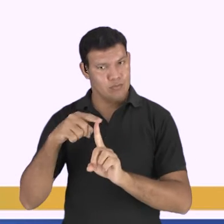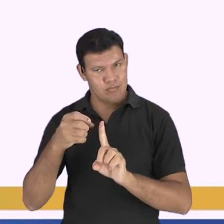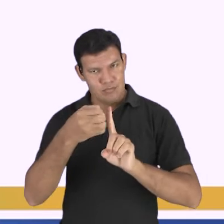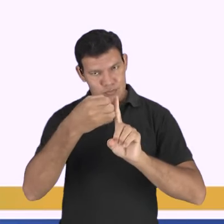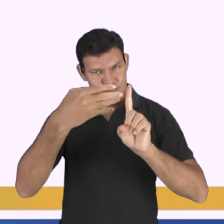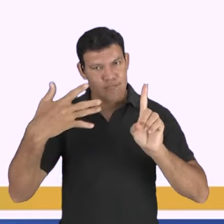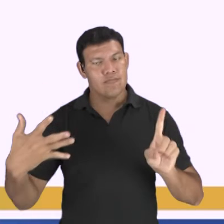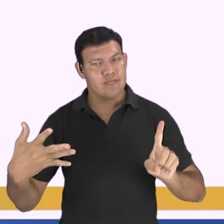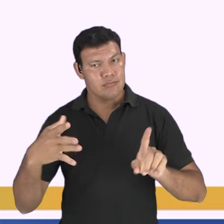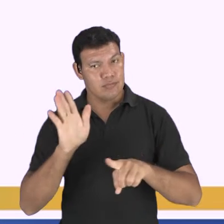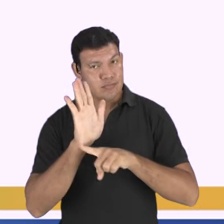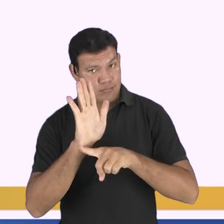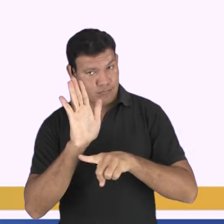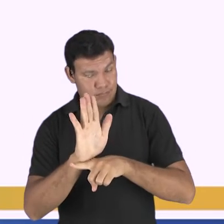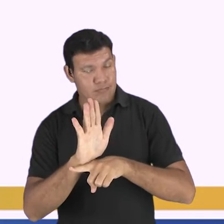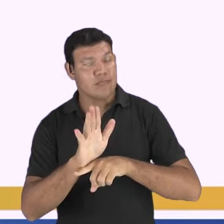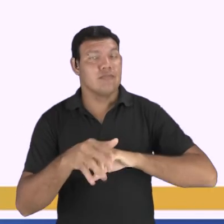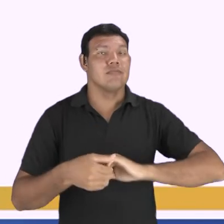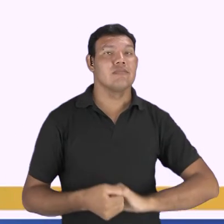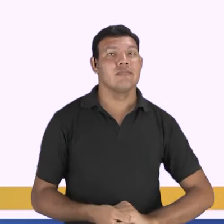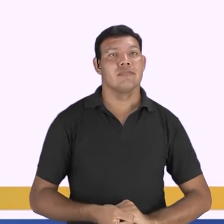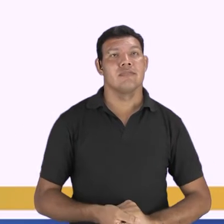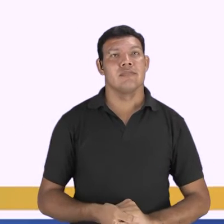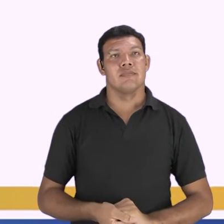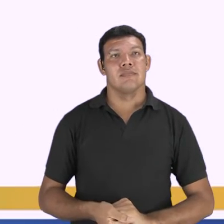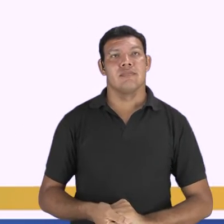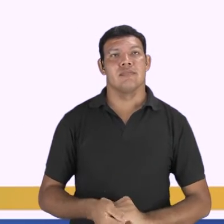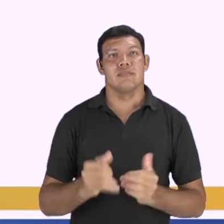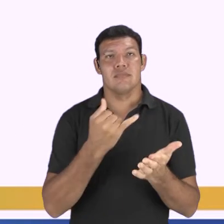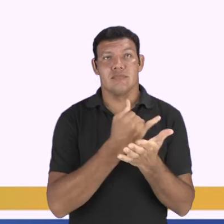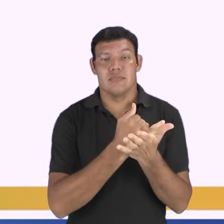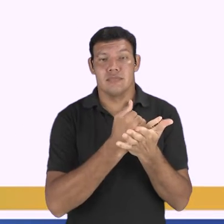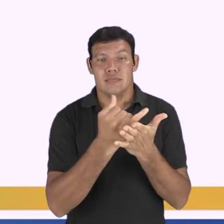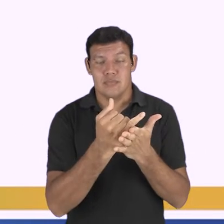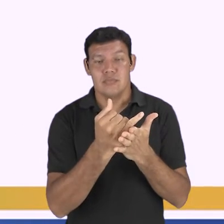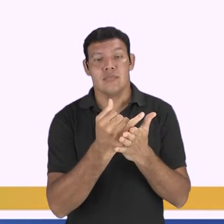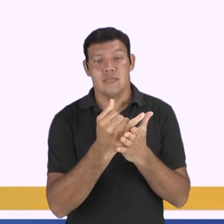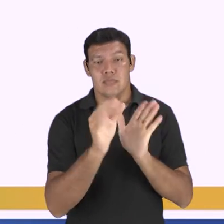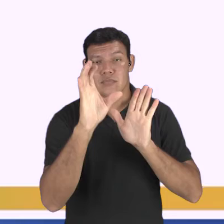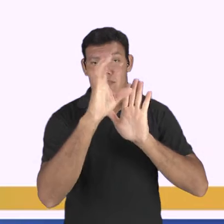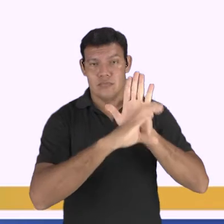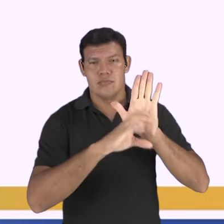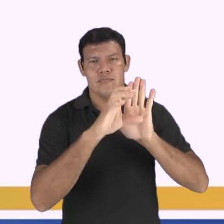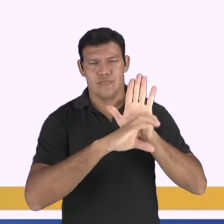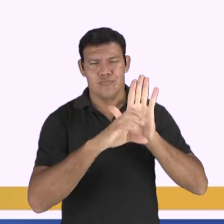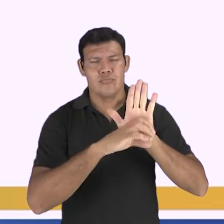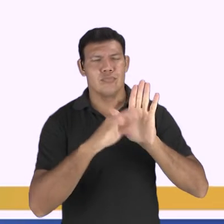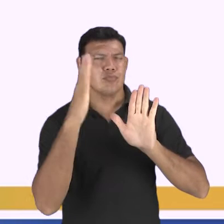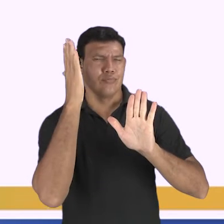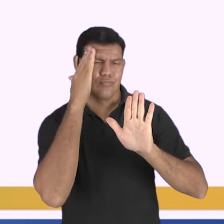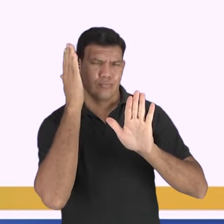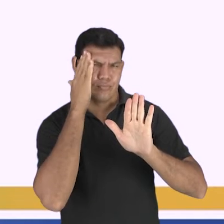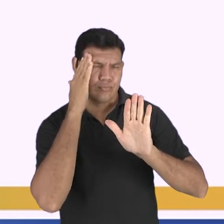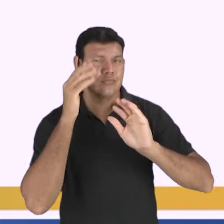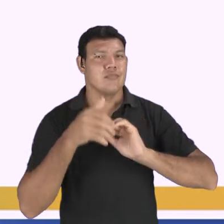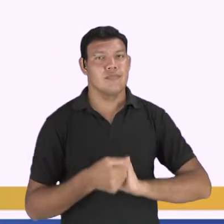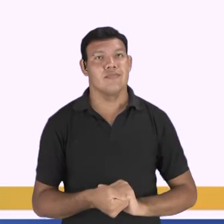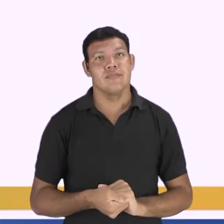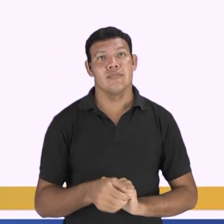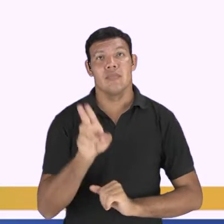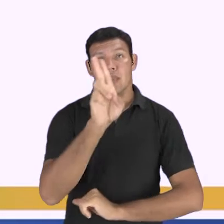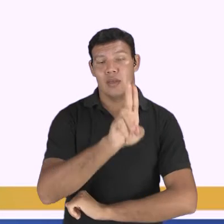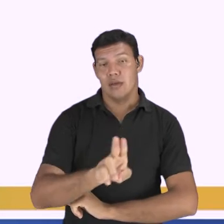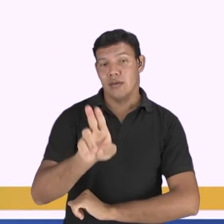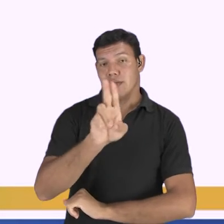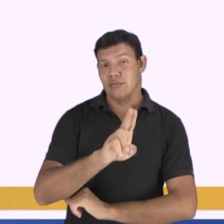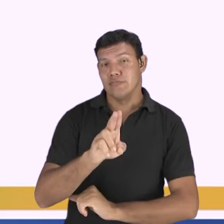operador que me auxilie nisso, tá certo? Introduzir conteúdos pressupostos, quando se utiliza o operador